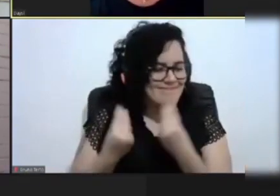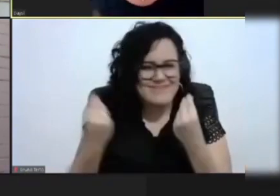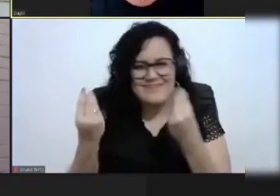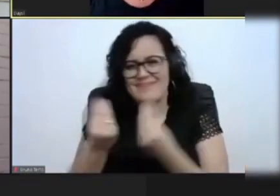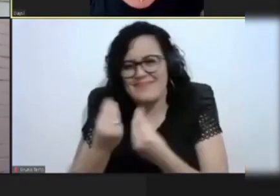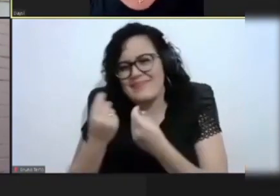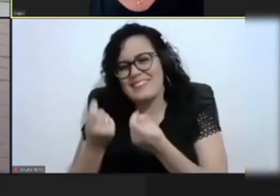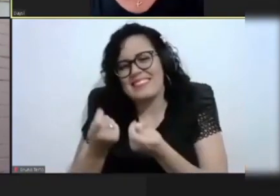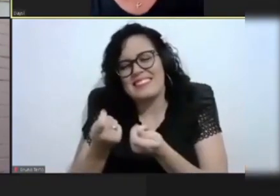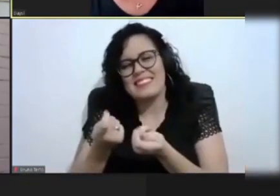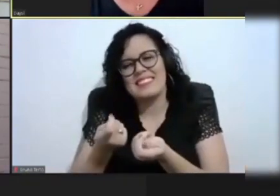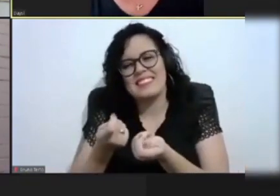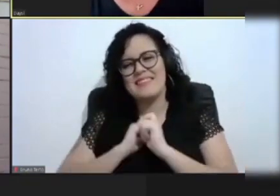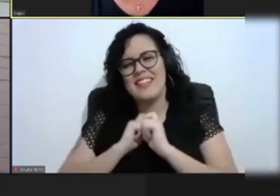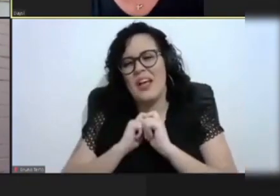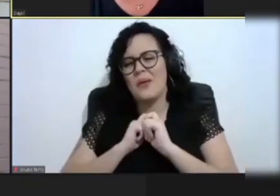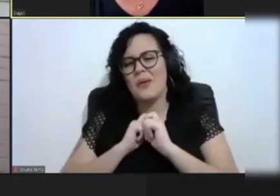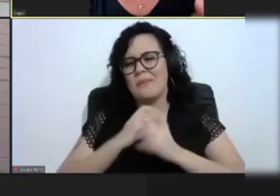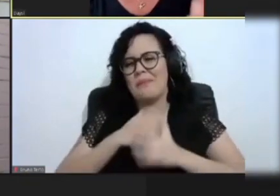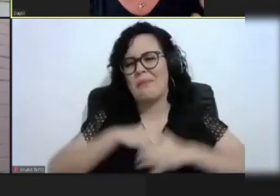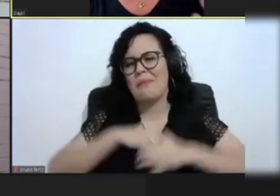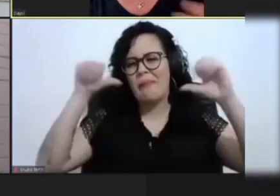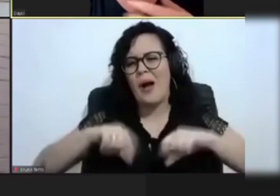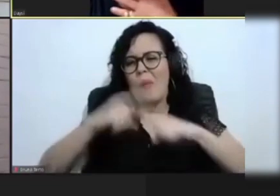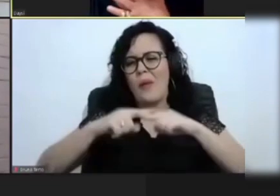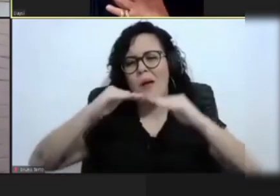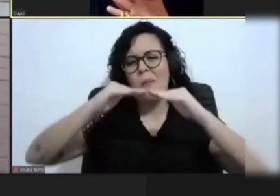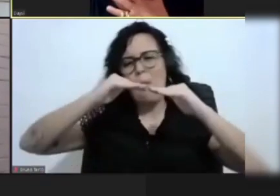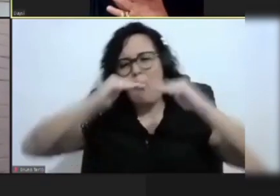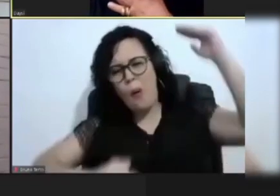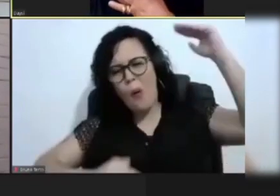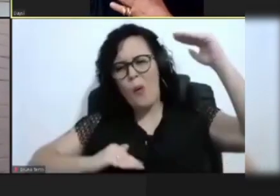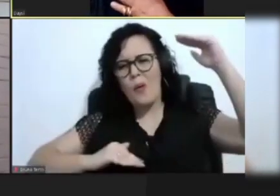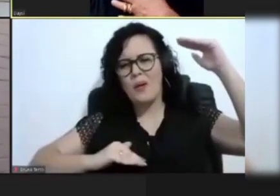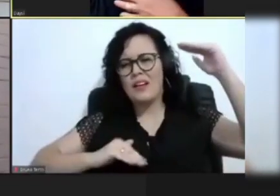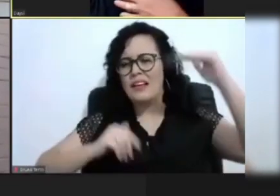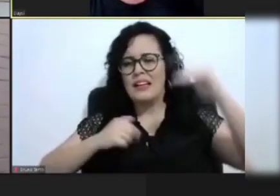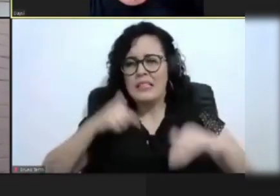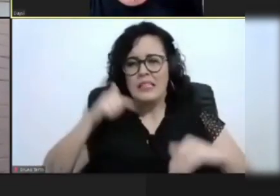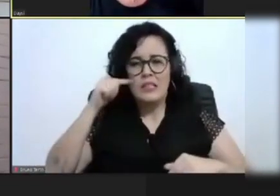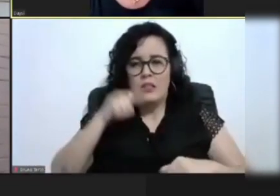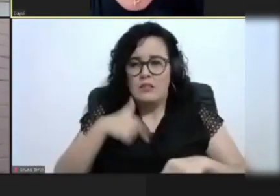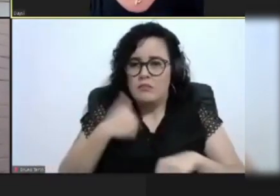ampliou a desigualdade social no Brasil de uma maneira que eu não estou conseguindo lidar.